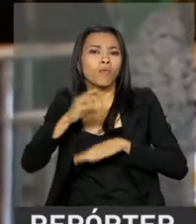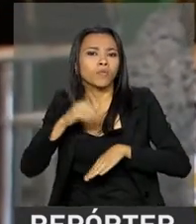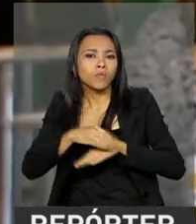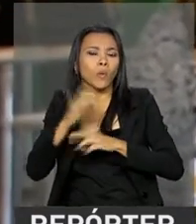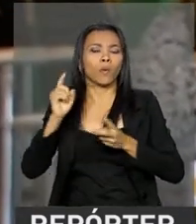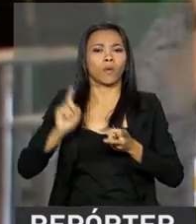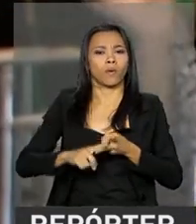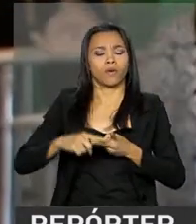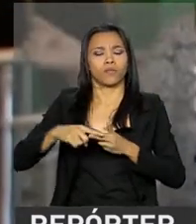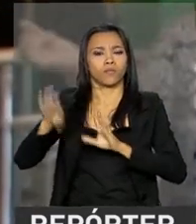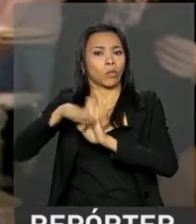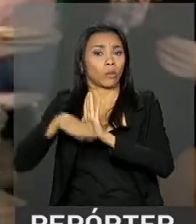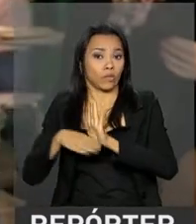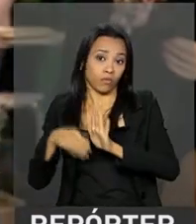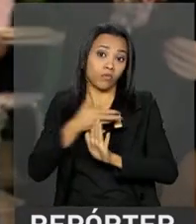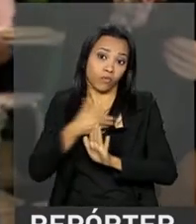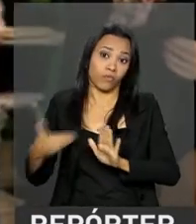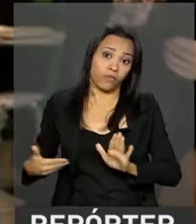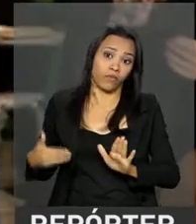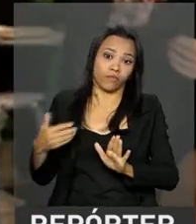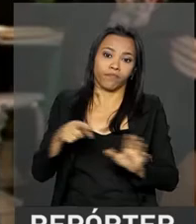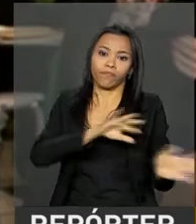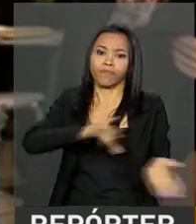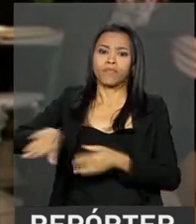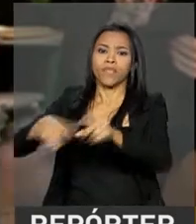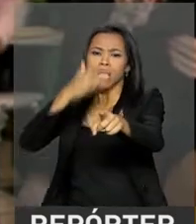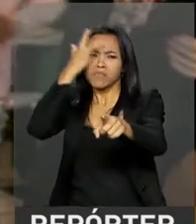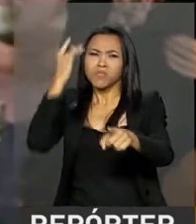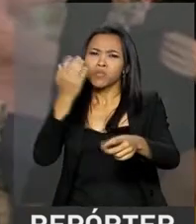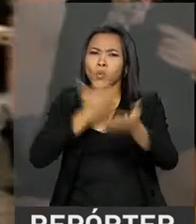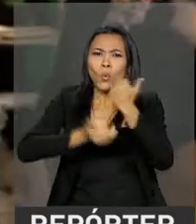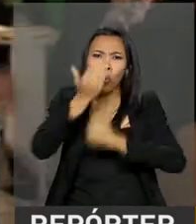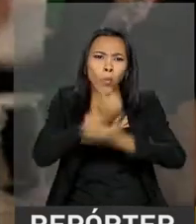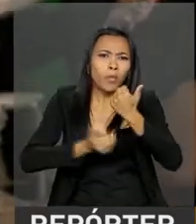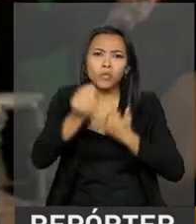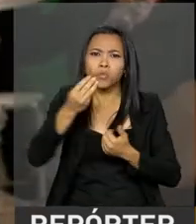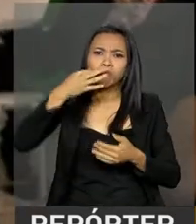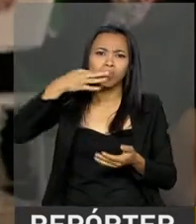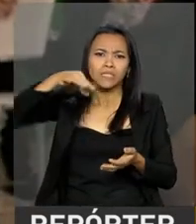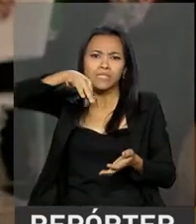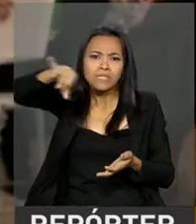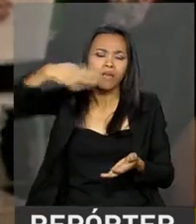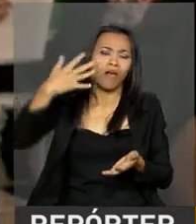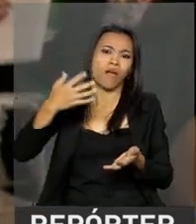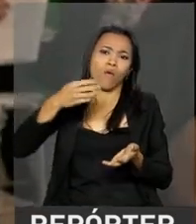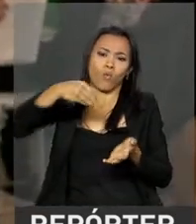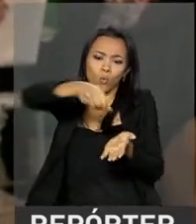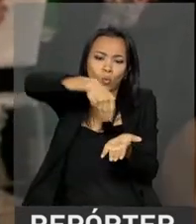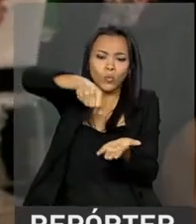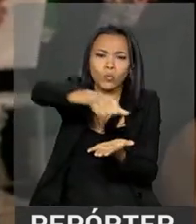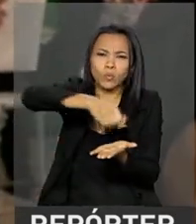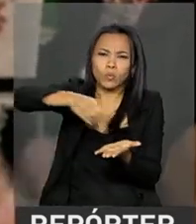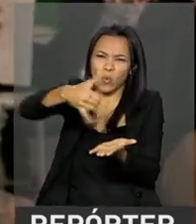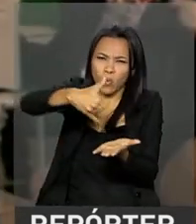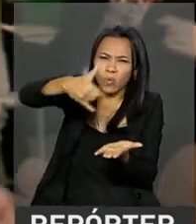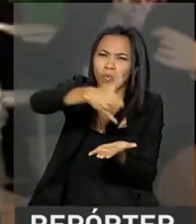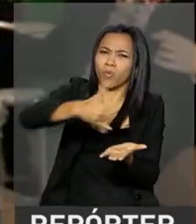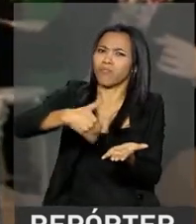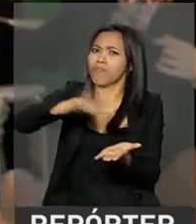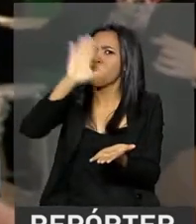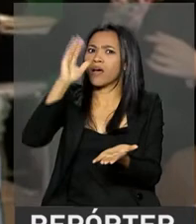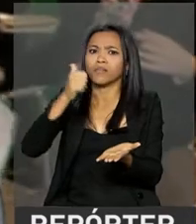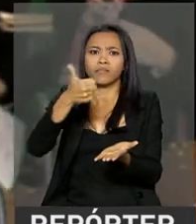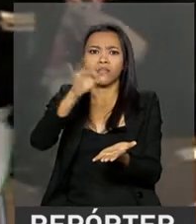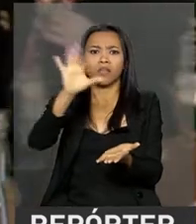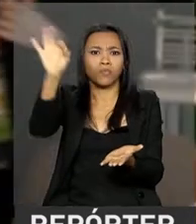aos programas governamentais. As pessoas estão comendo muita gordura saturada, muito sal e consumindo mais do que 10%